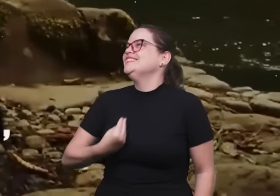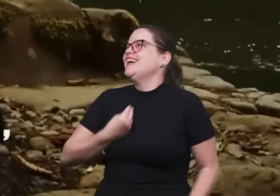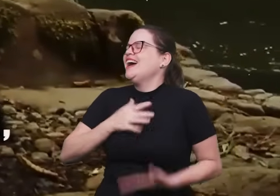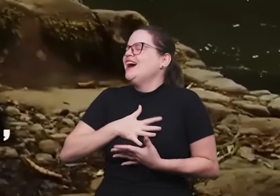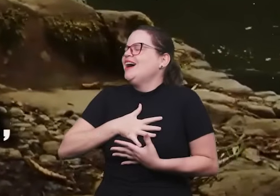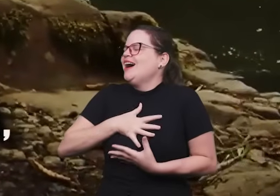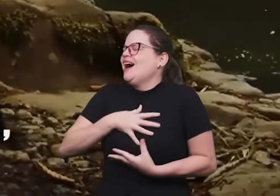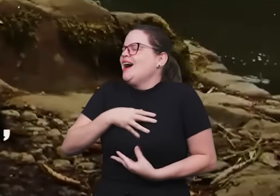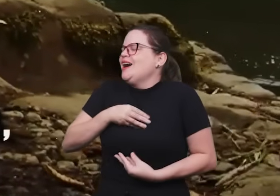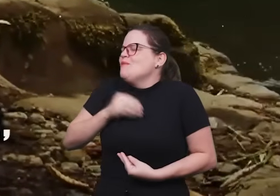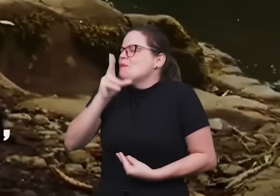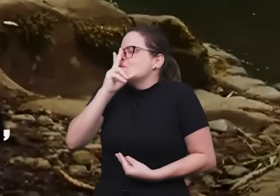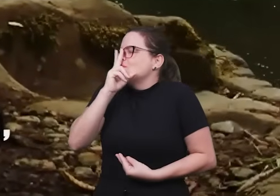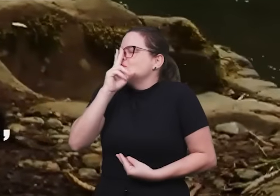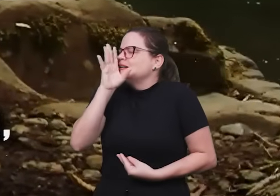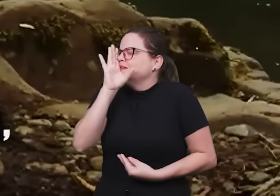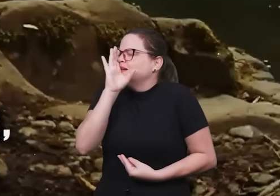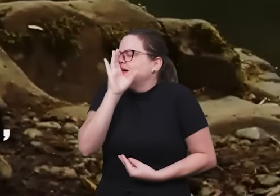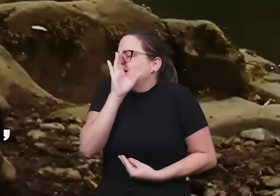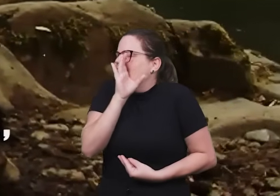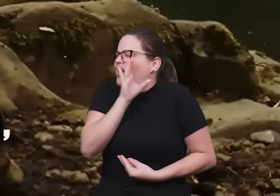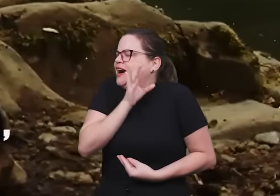Amor que aquece a